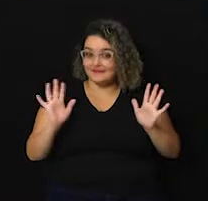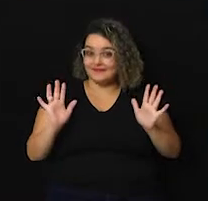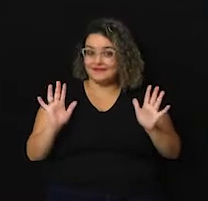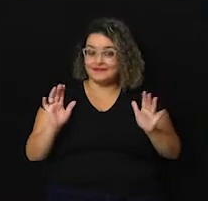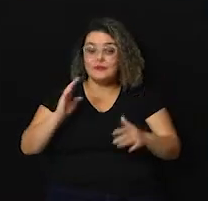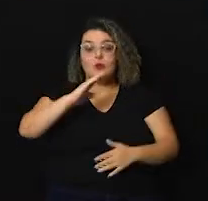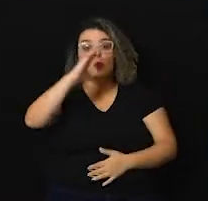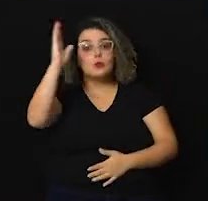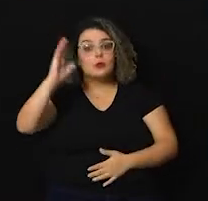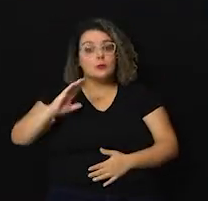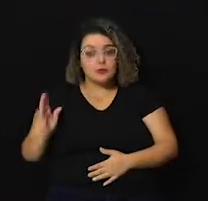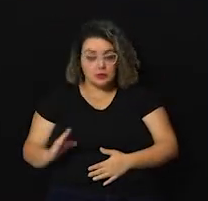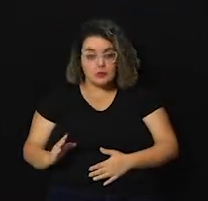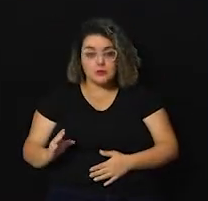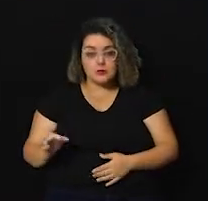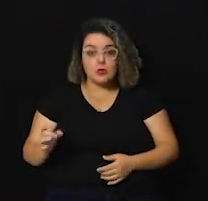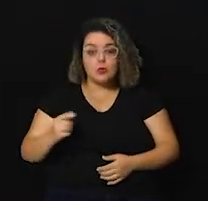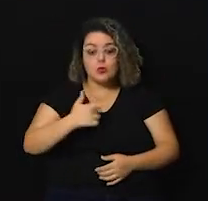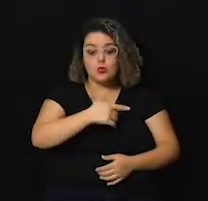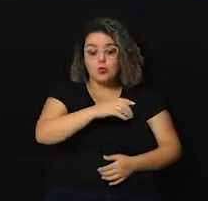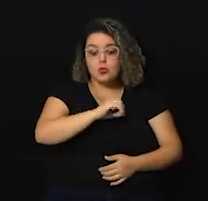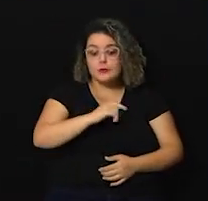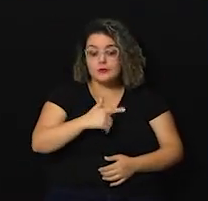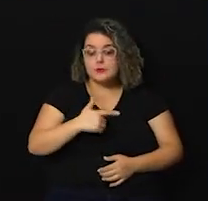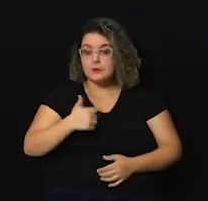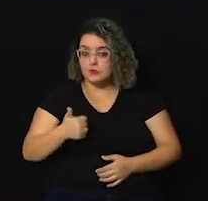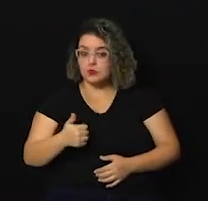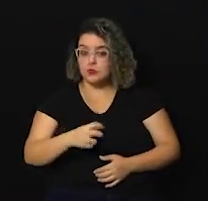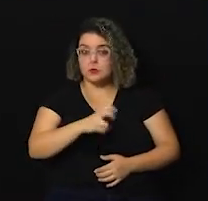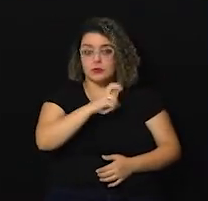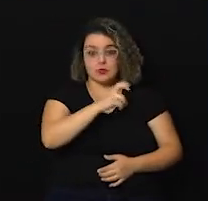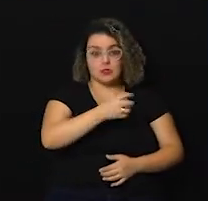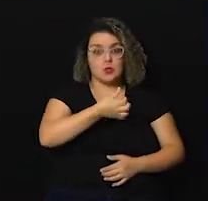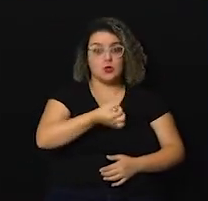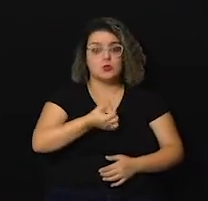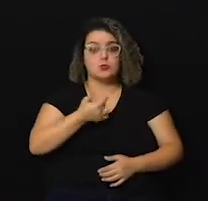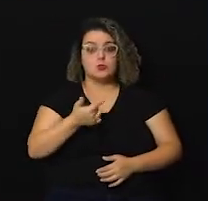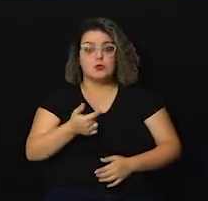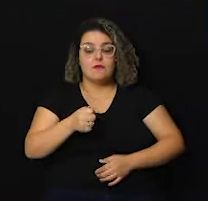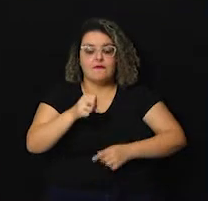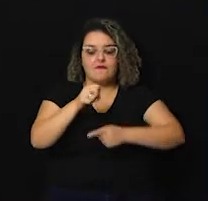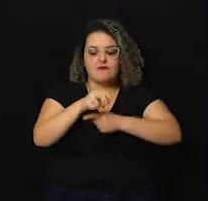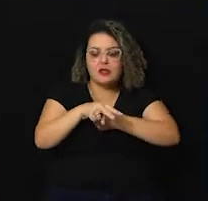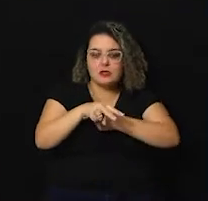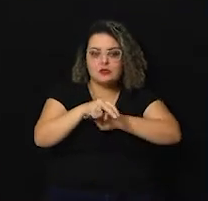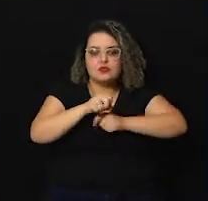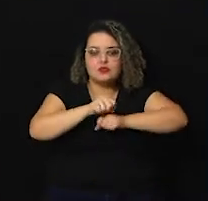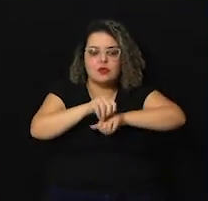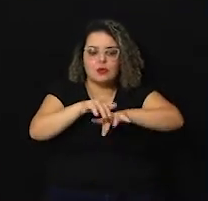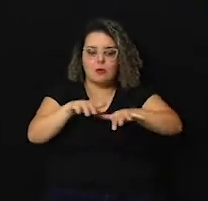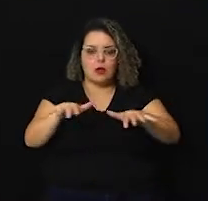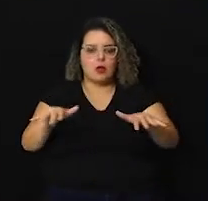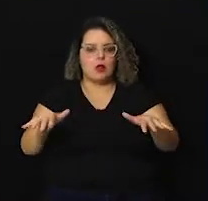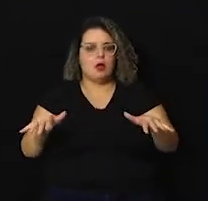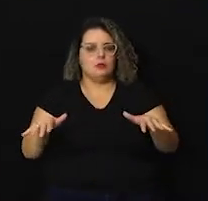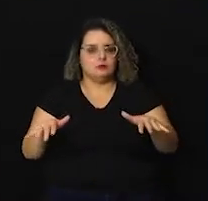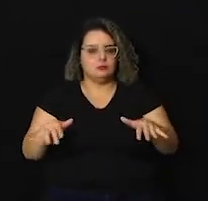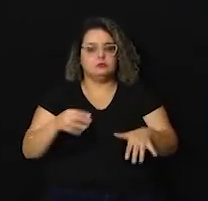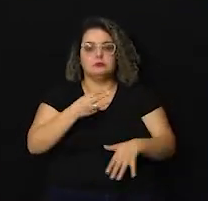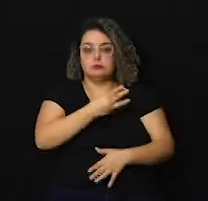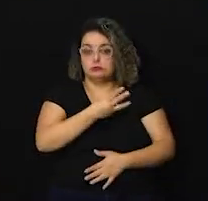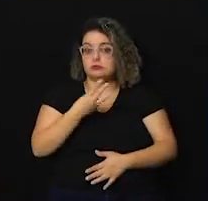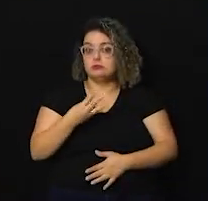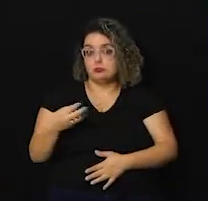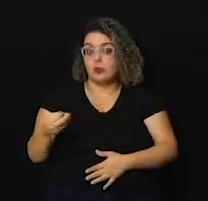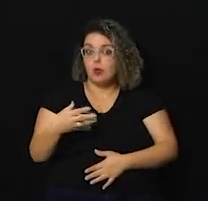Olá! O Brasil fechou 2021 com 562 agrotóxicos liberados, sendo